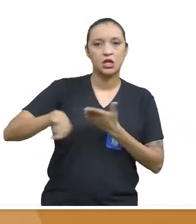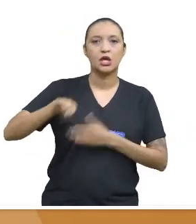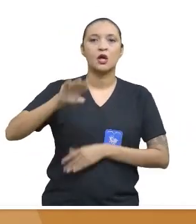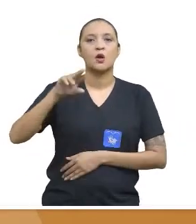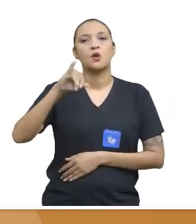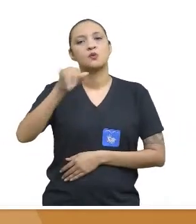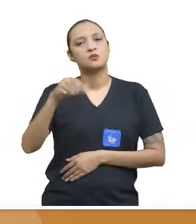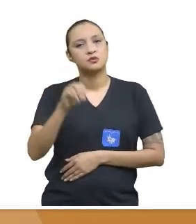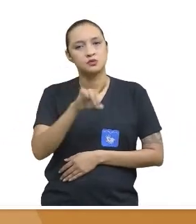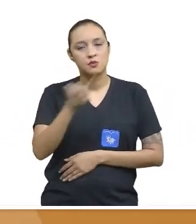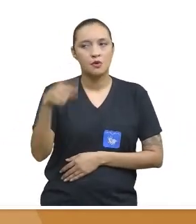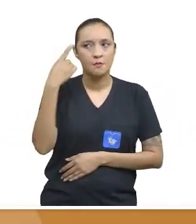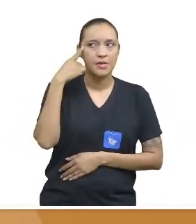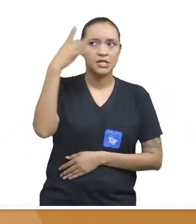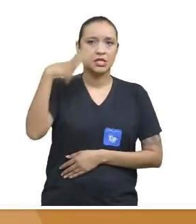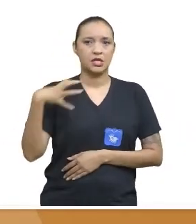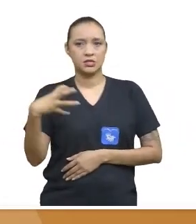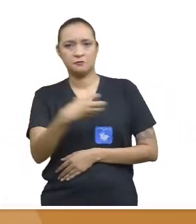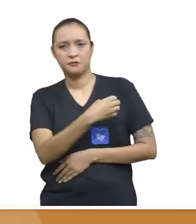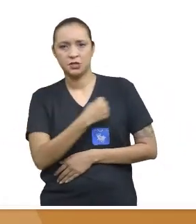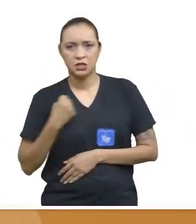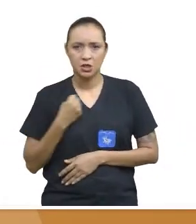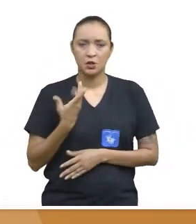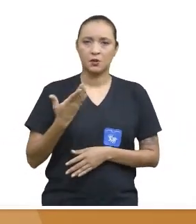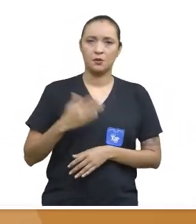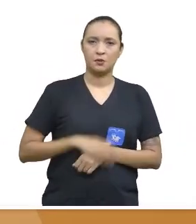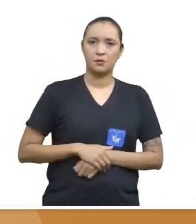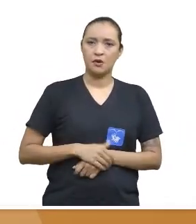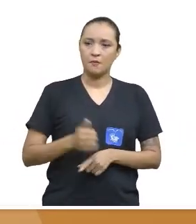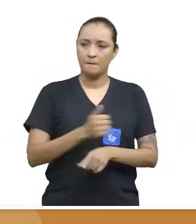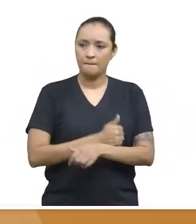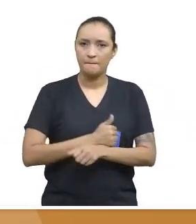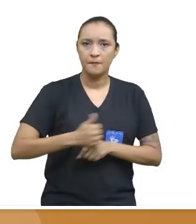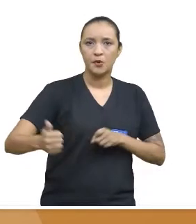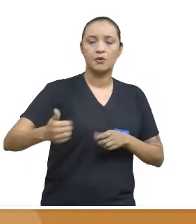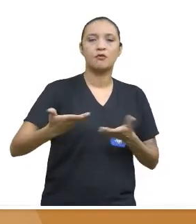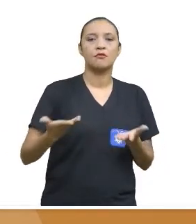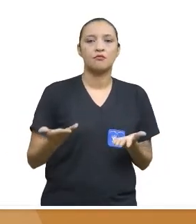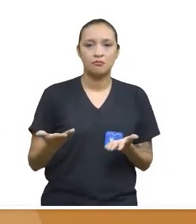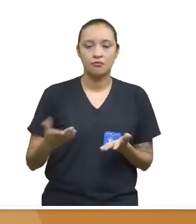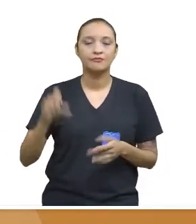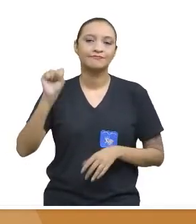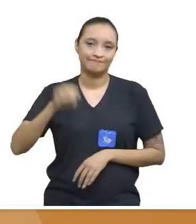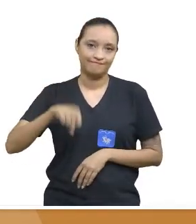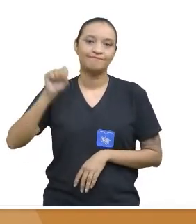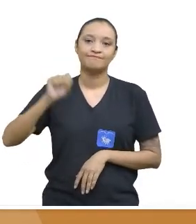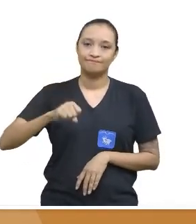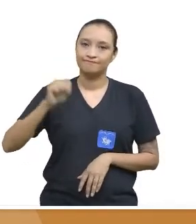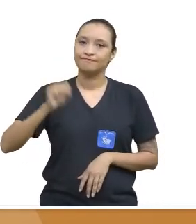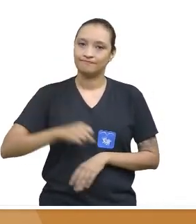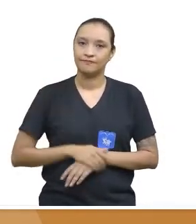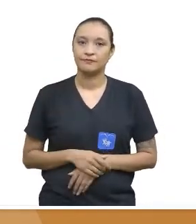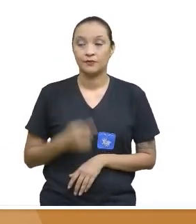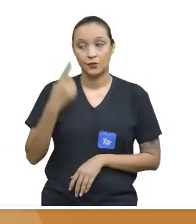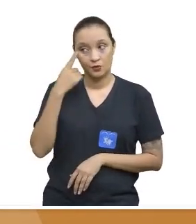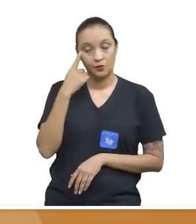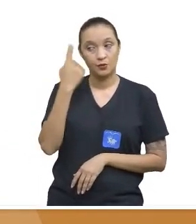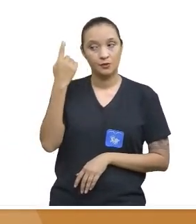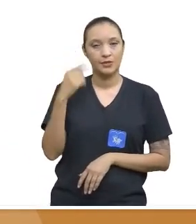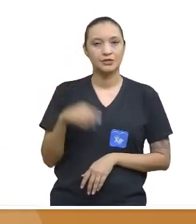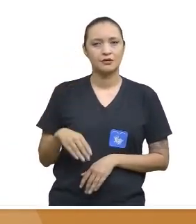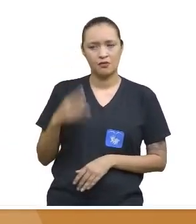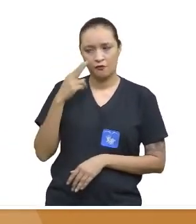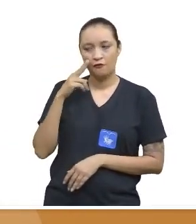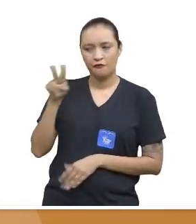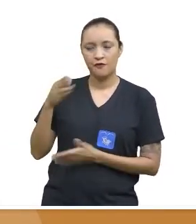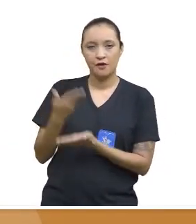trazendo a ideia de salvação, de moralidade que os militares iriam trazer? Exatamente. Só estou retomando porque eu vi a aula dela, foi